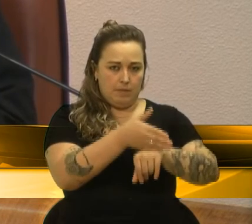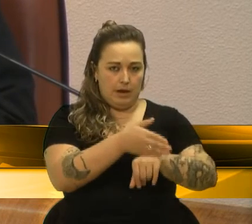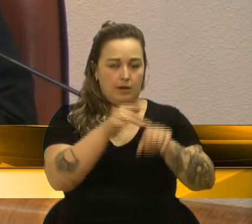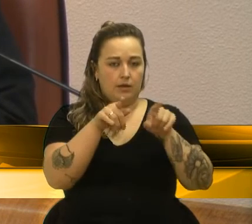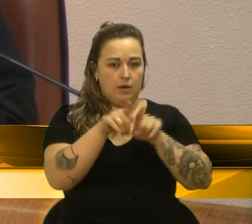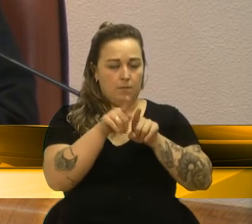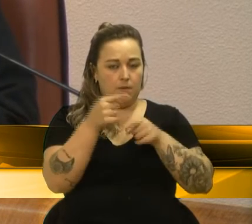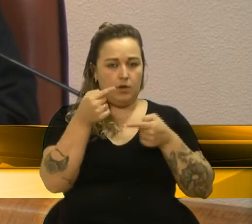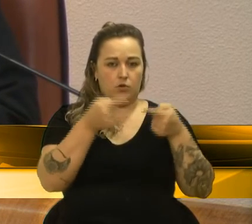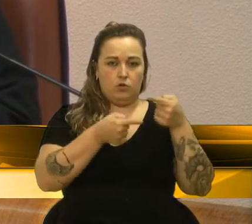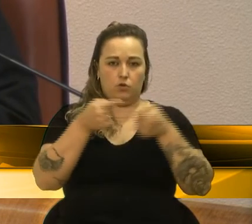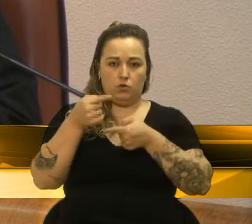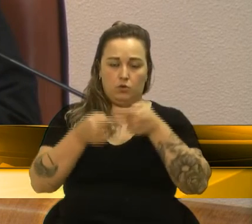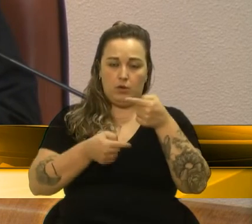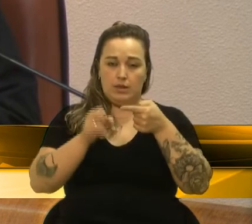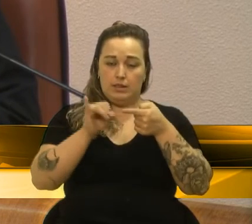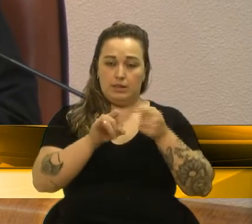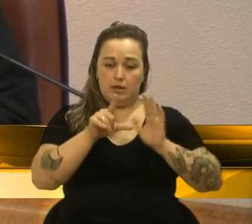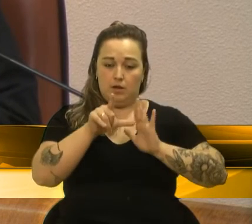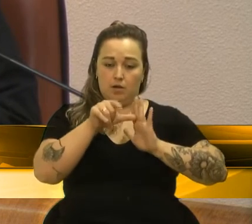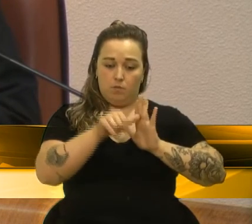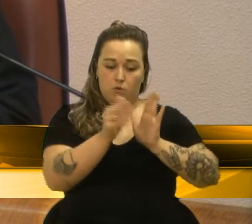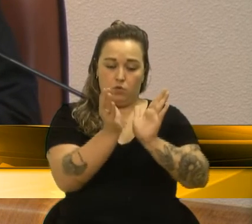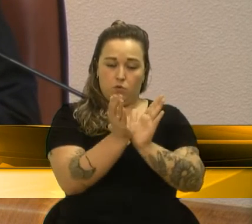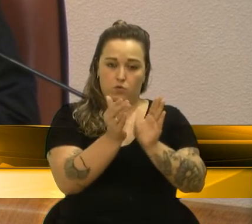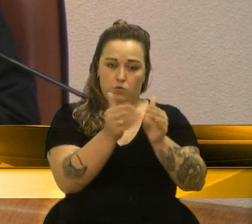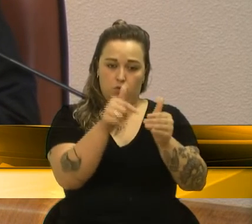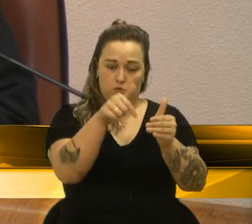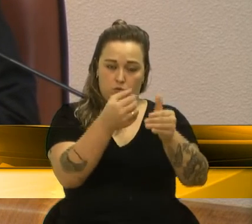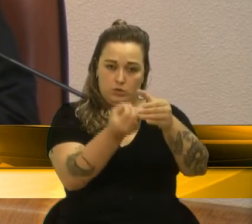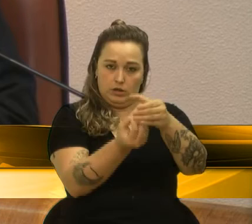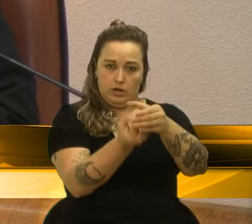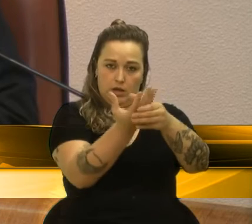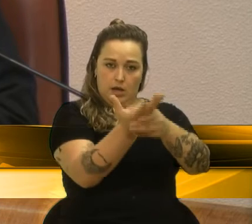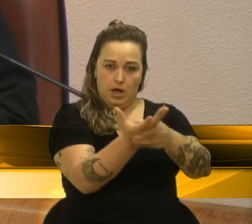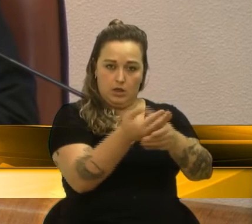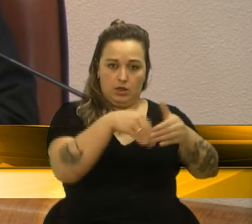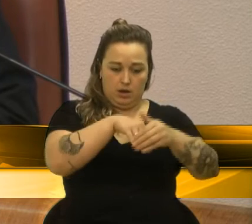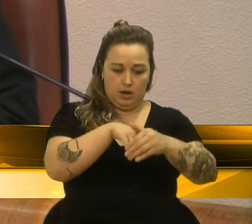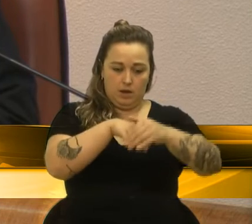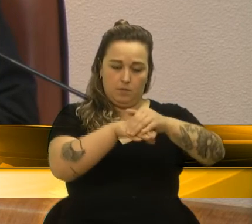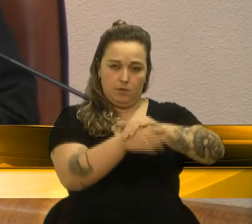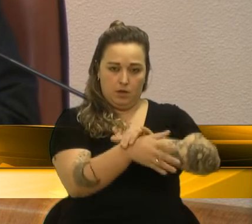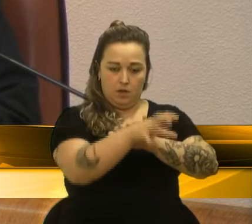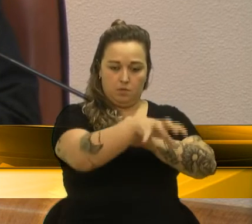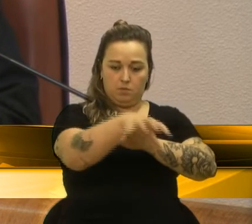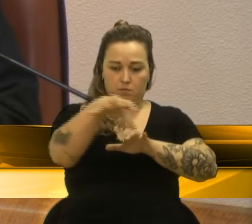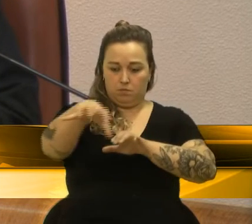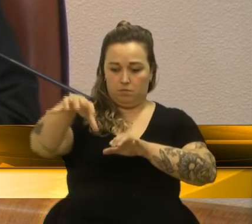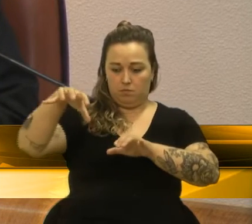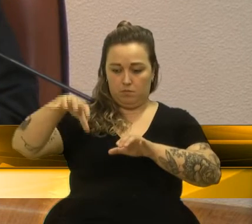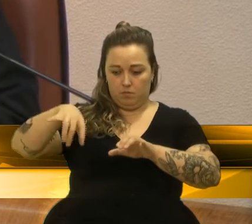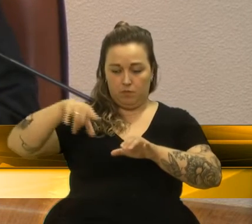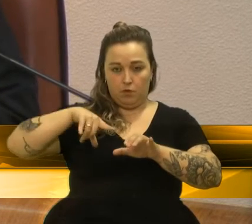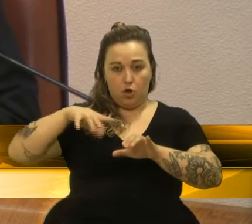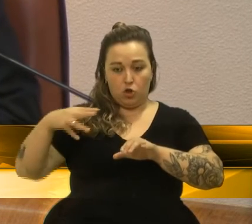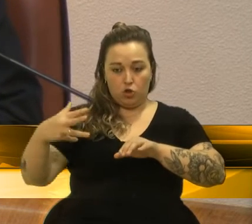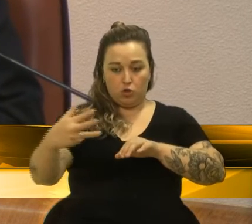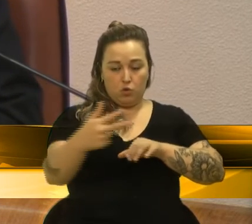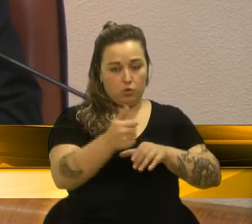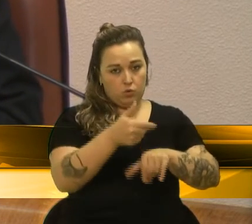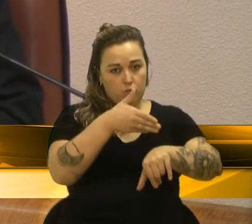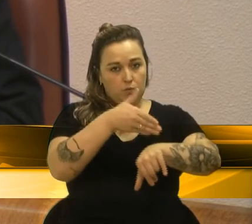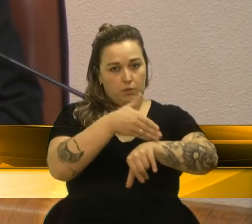refere, uma vez que tais conselhos sejam criados e instalados, as autoridades municipais e agentes públicos passam a